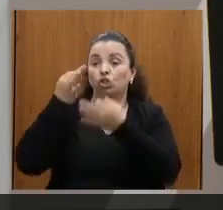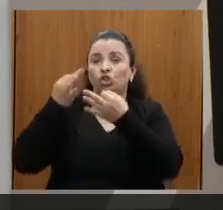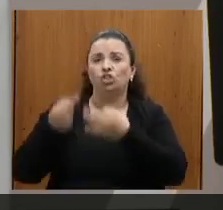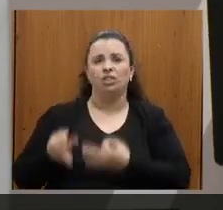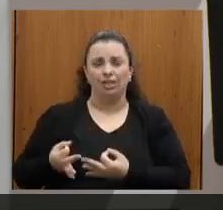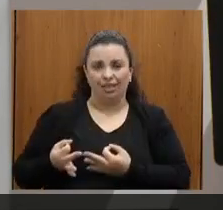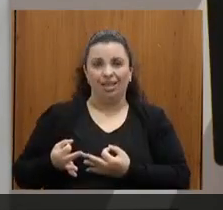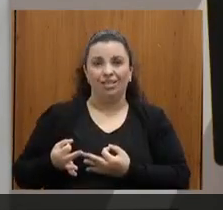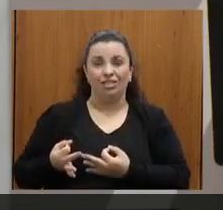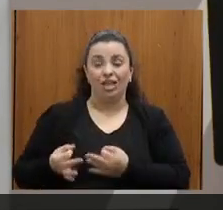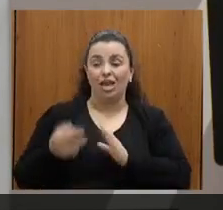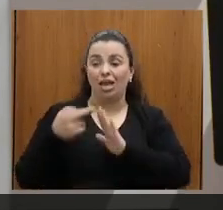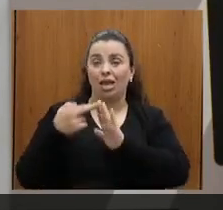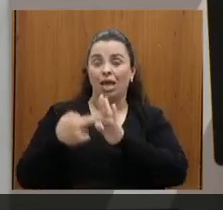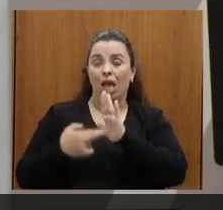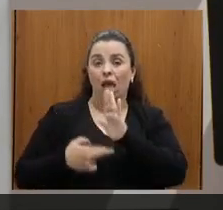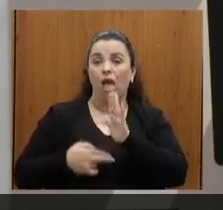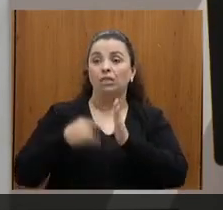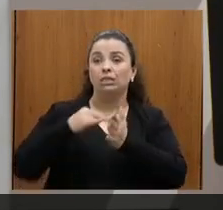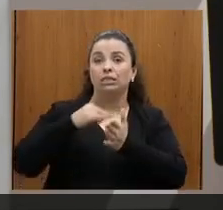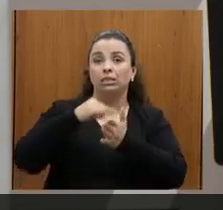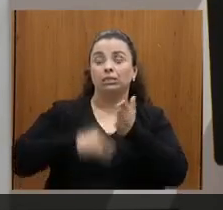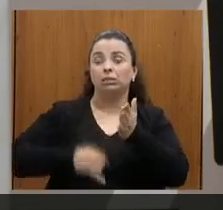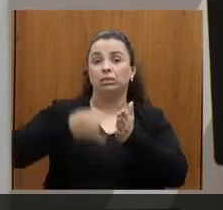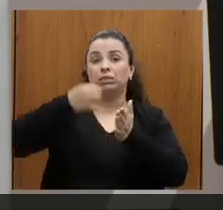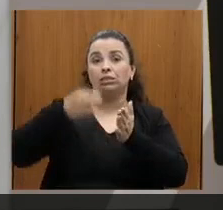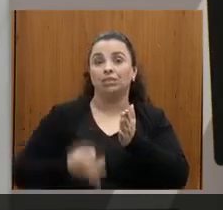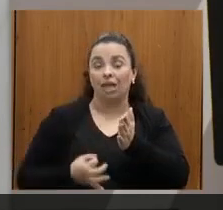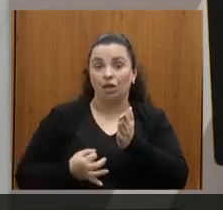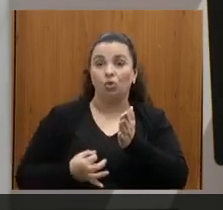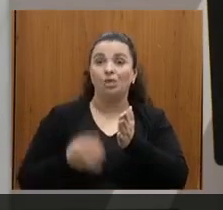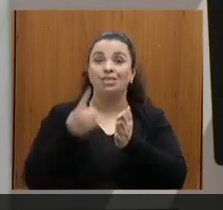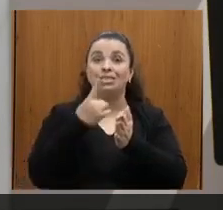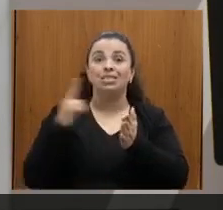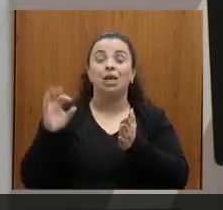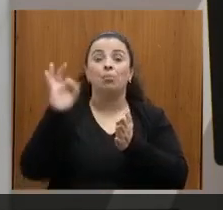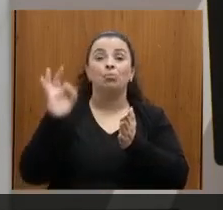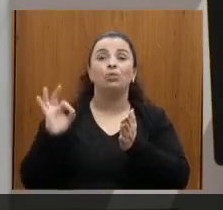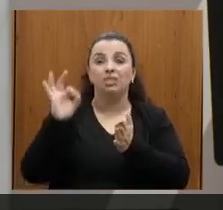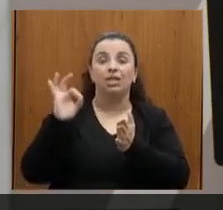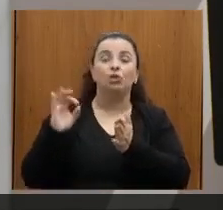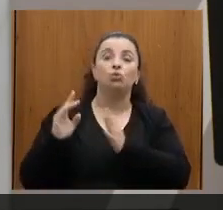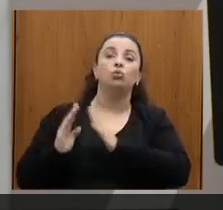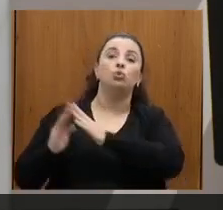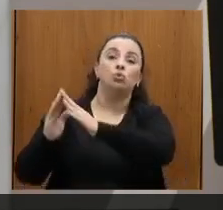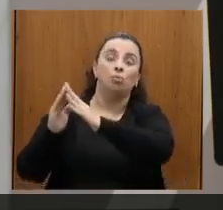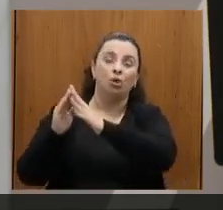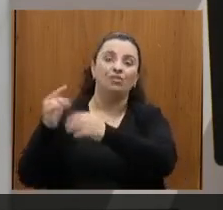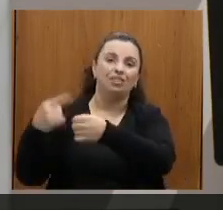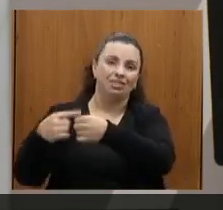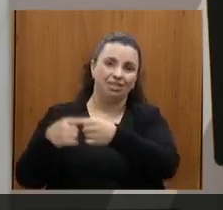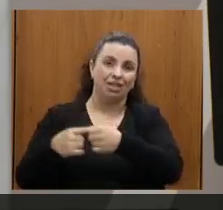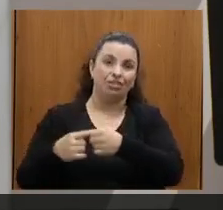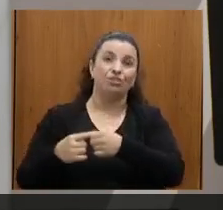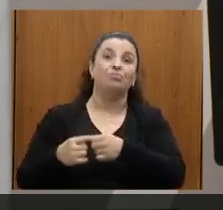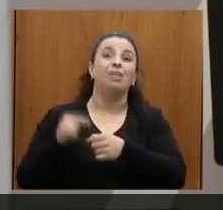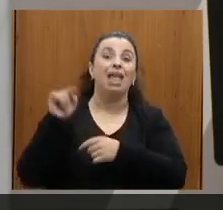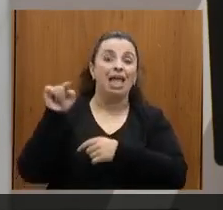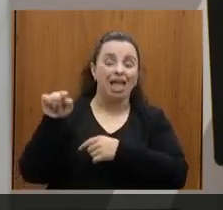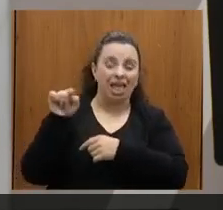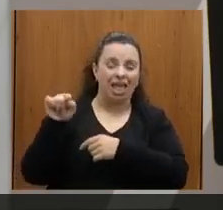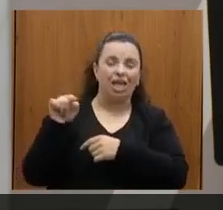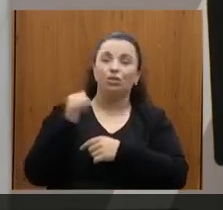quase que 100% dos imóveis daquela cidade. A cidade que tem três mil e poucos habitantes